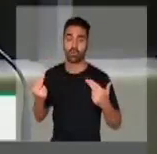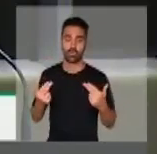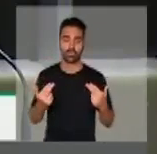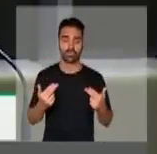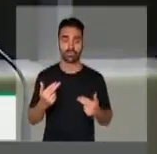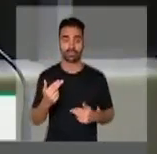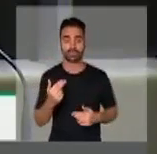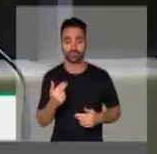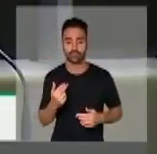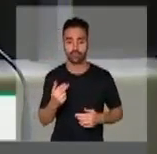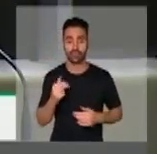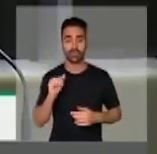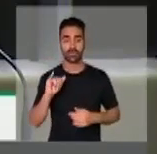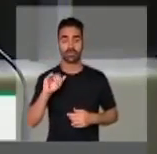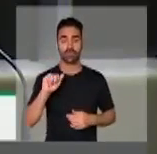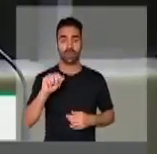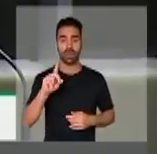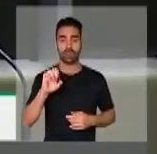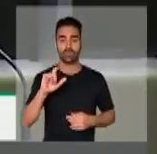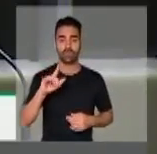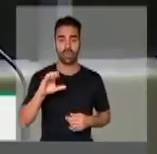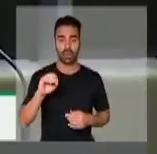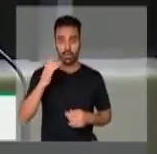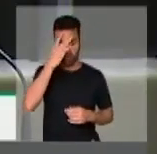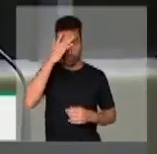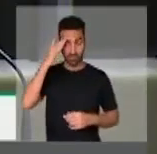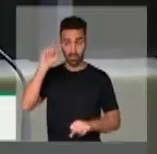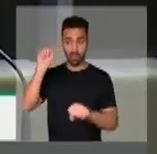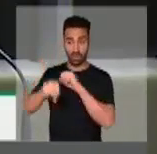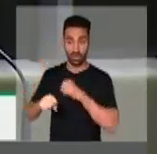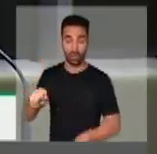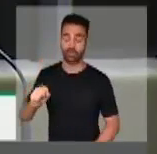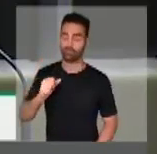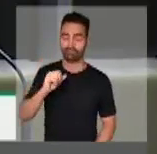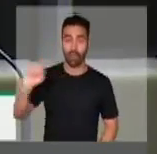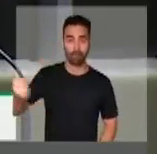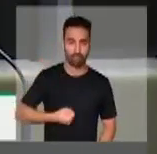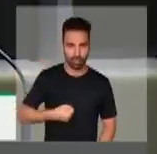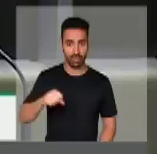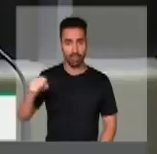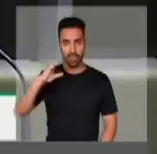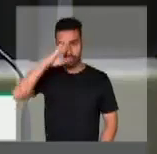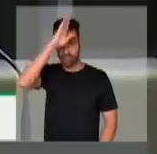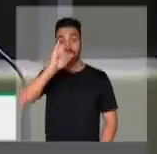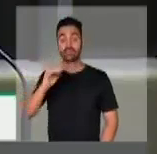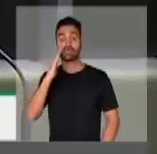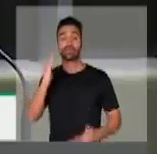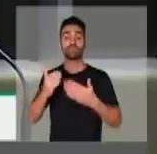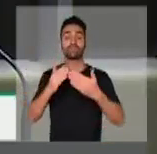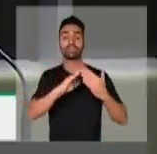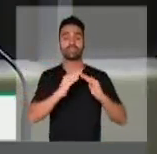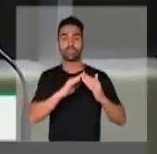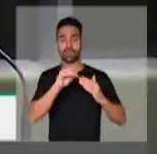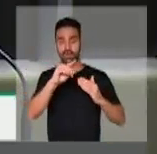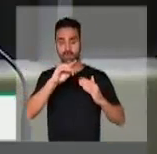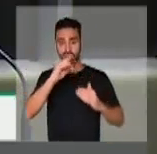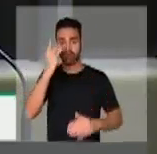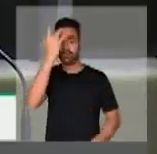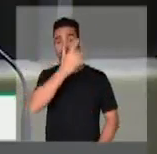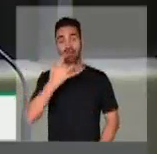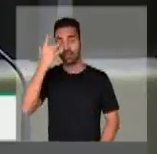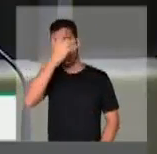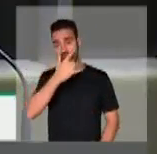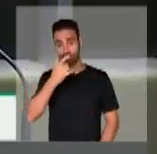se Adélio Bispo, o autor da facada contra Jair Bolsonaro, fosse vizinho de Fernando Haddad no